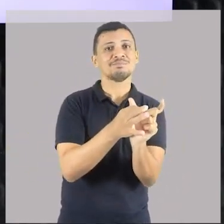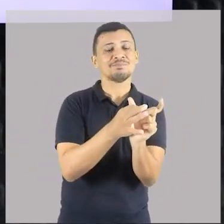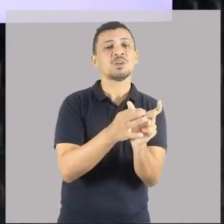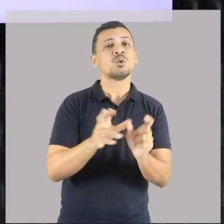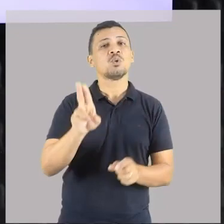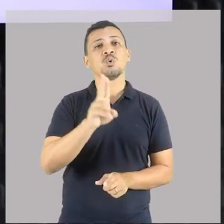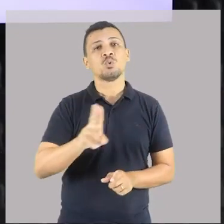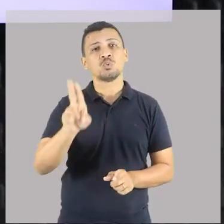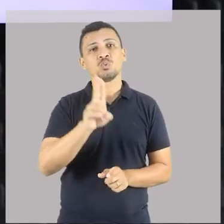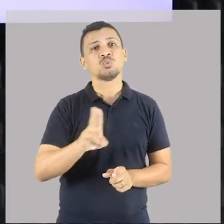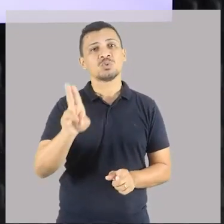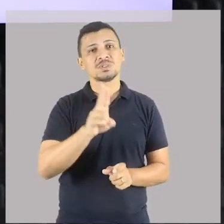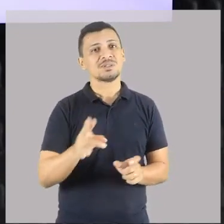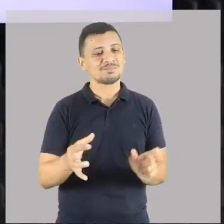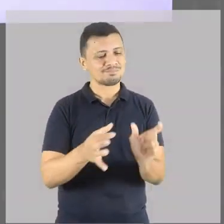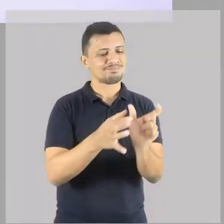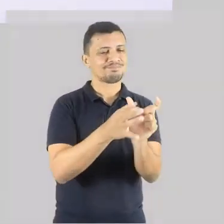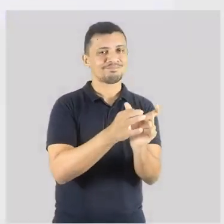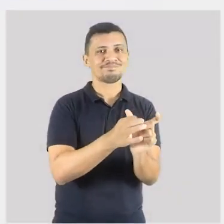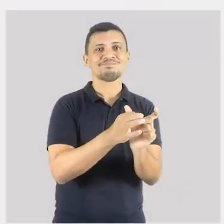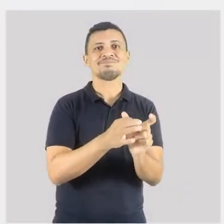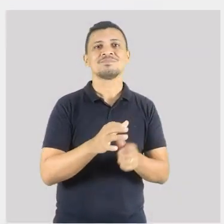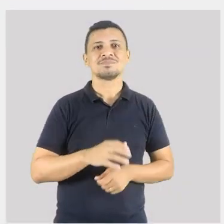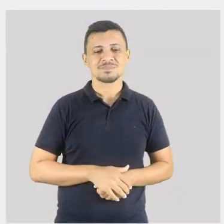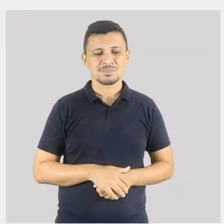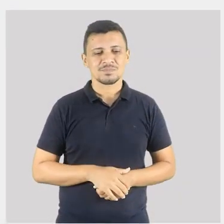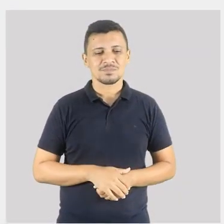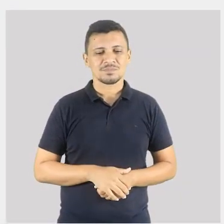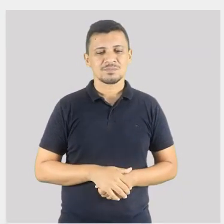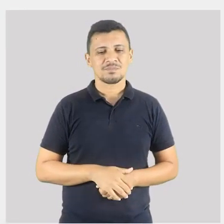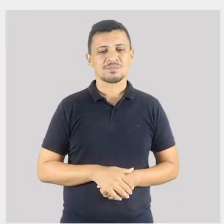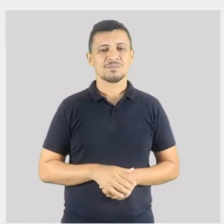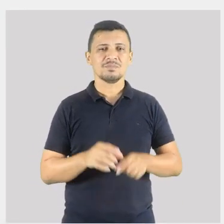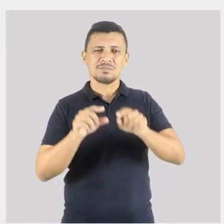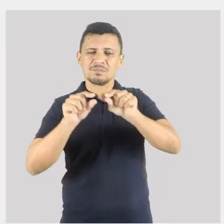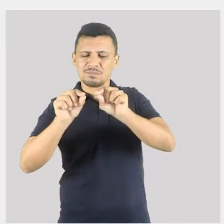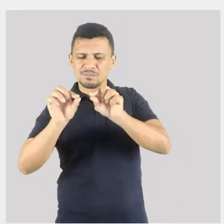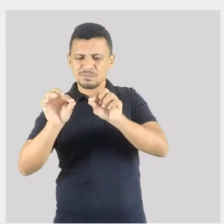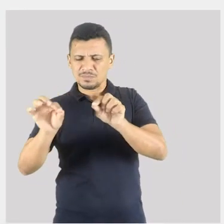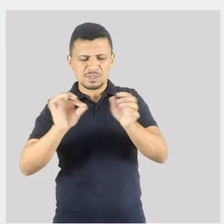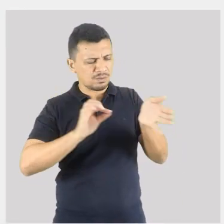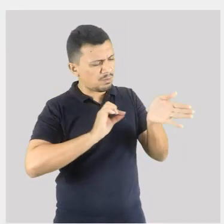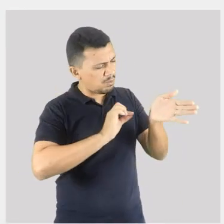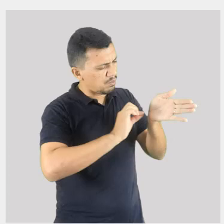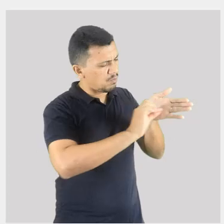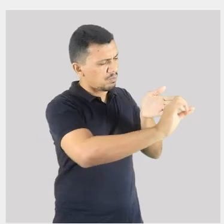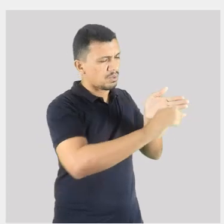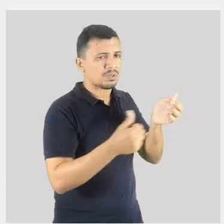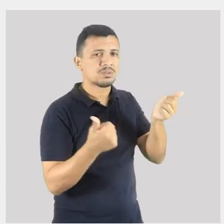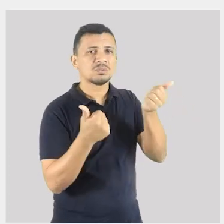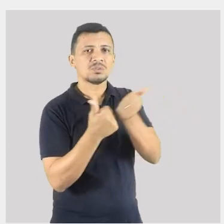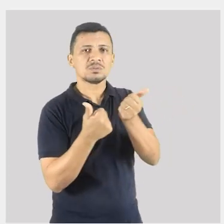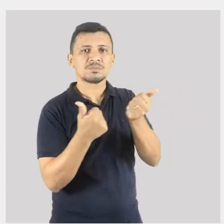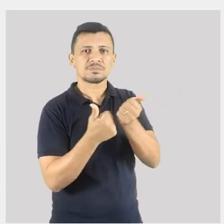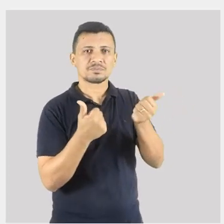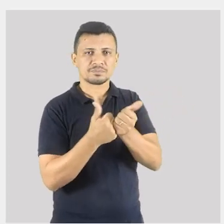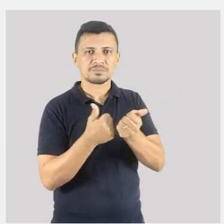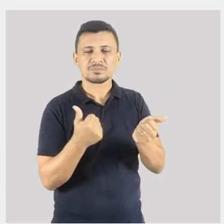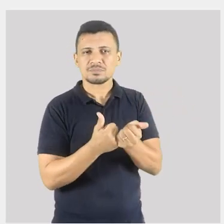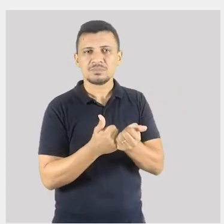a estrutura da conjunção. Então, ele diz assim, a oração destacada pode ser substituída